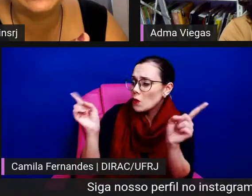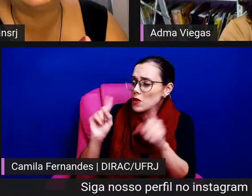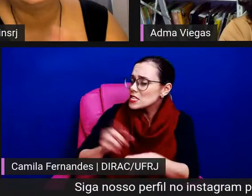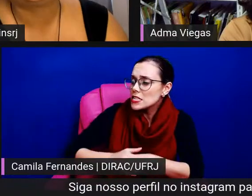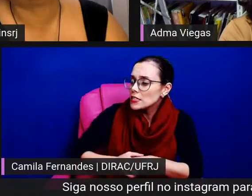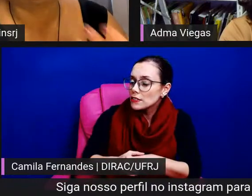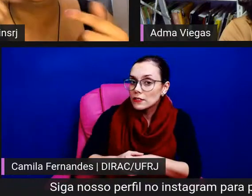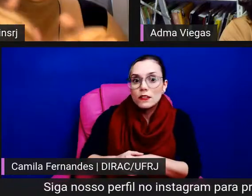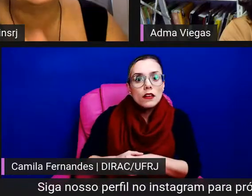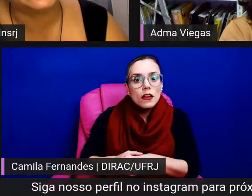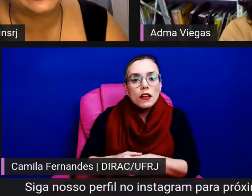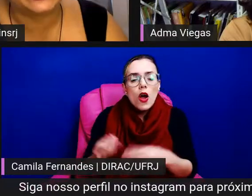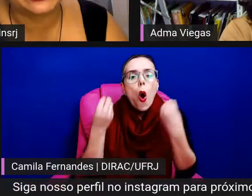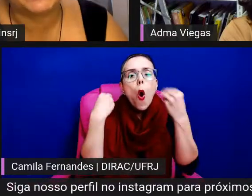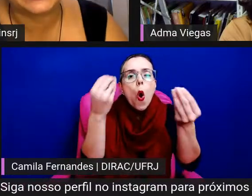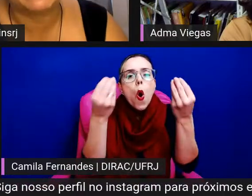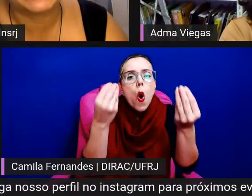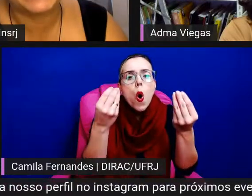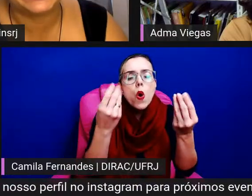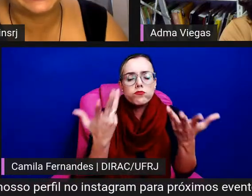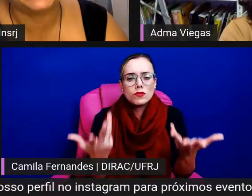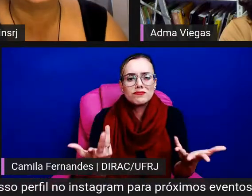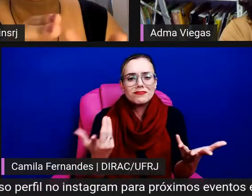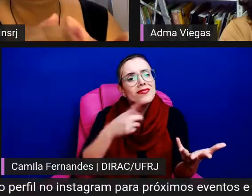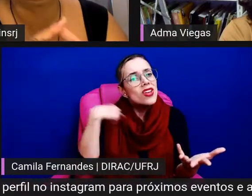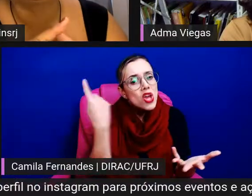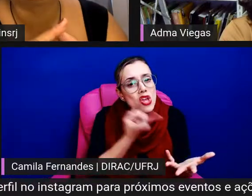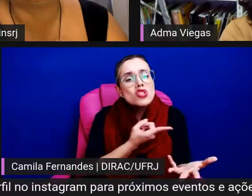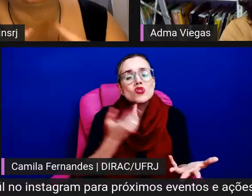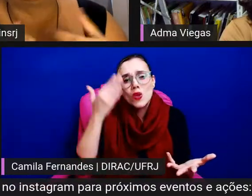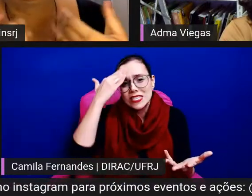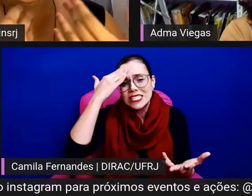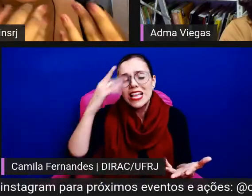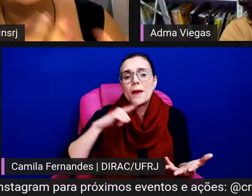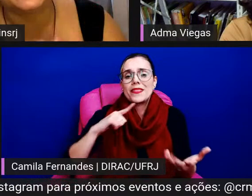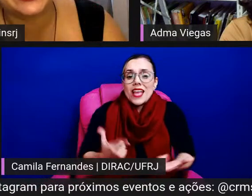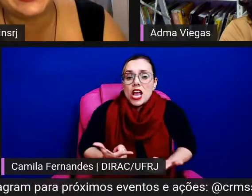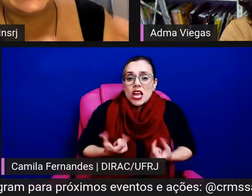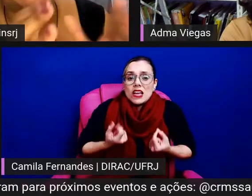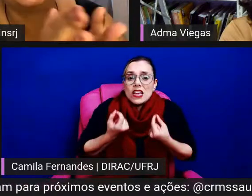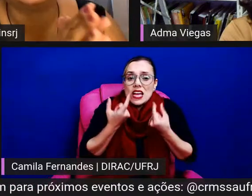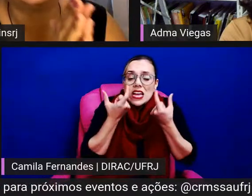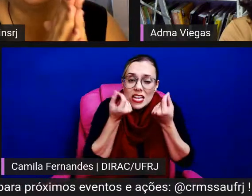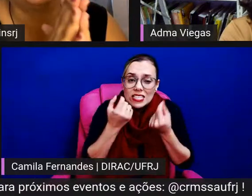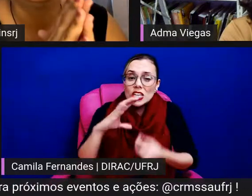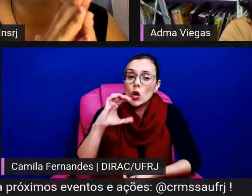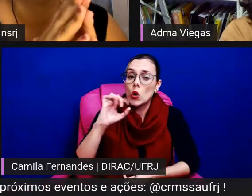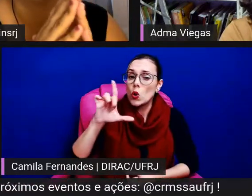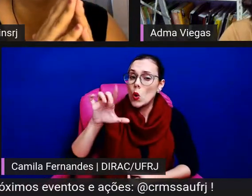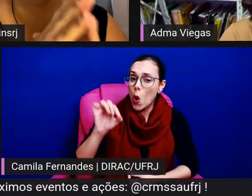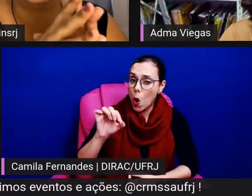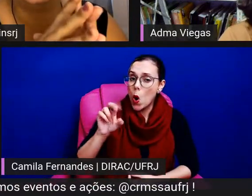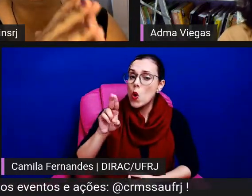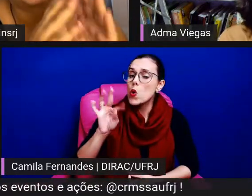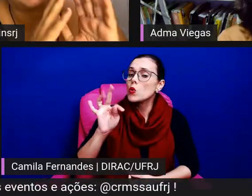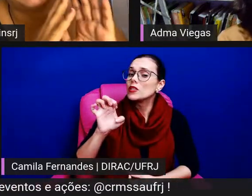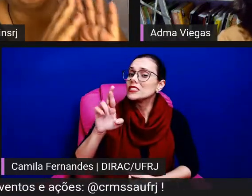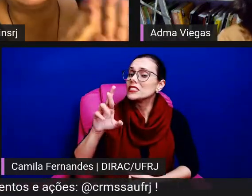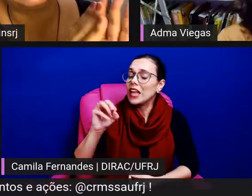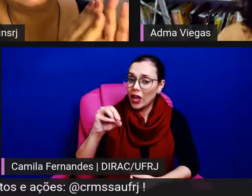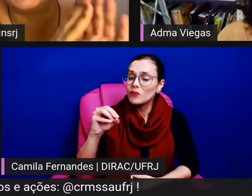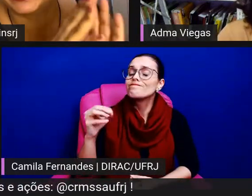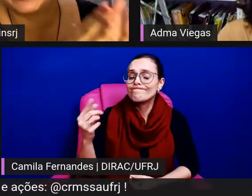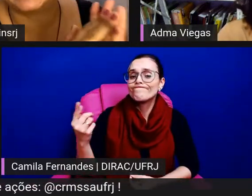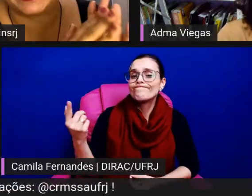colo de útero, e é por isso que a gente luta por essa visibilidade, inclusive pautando projetos de lei que, por exemplo, prevêem